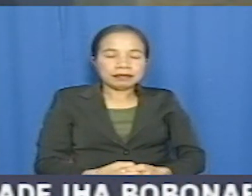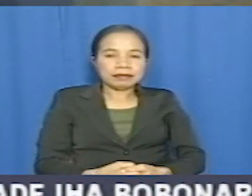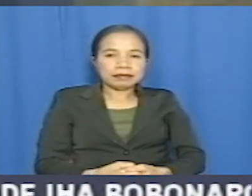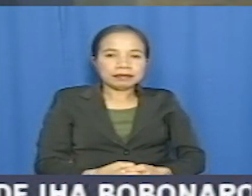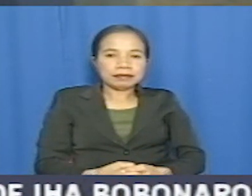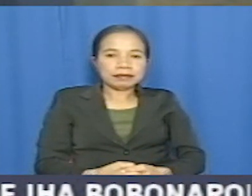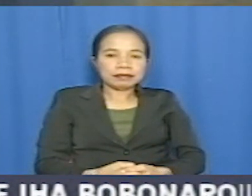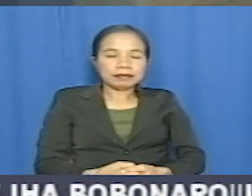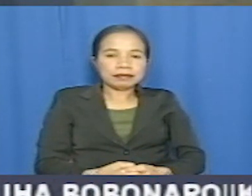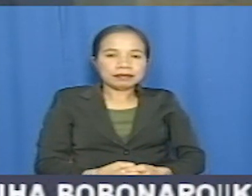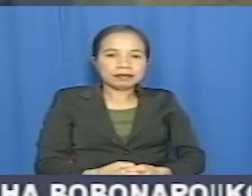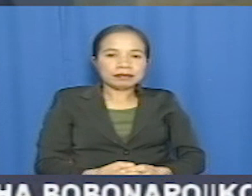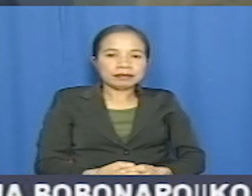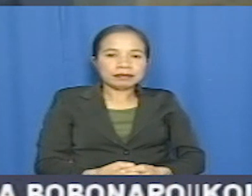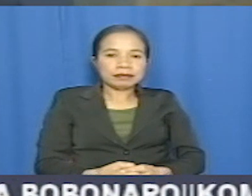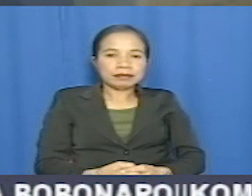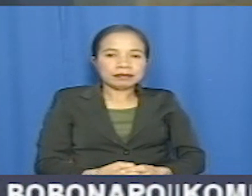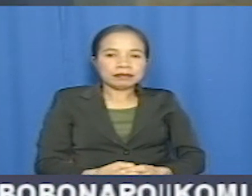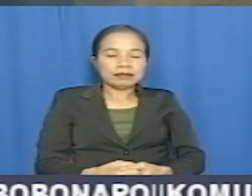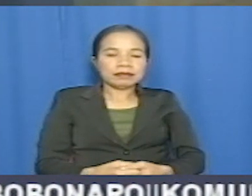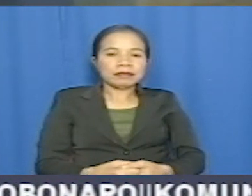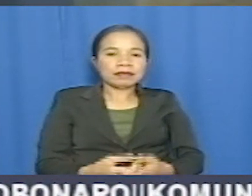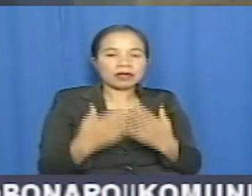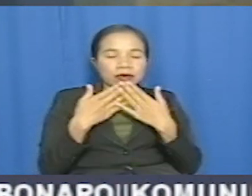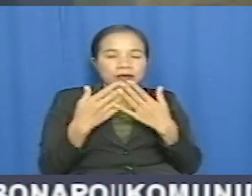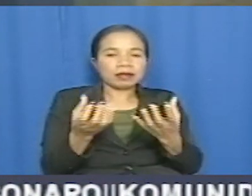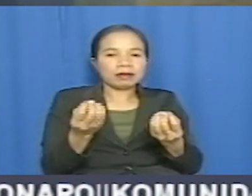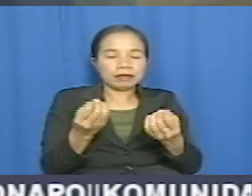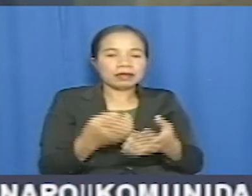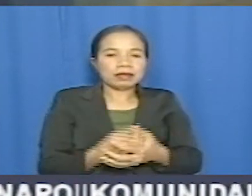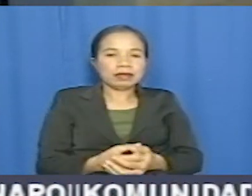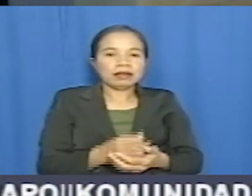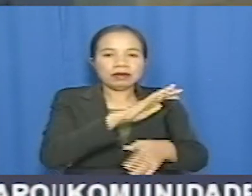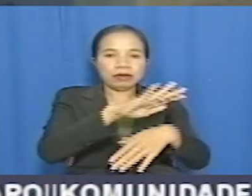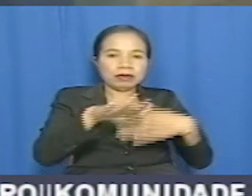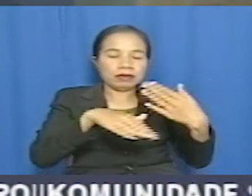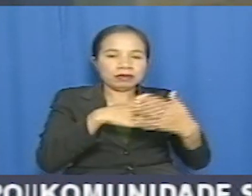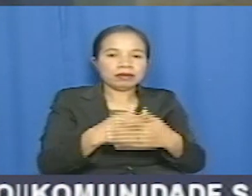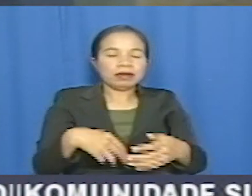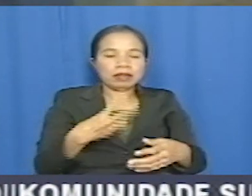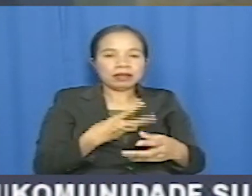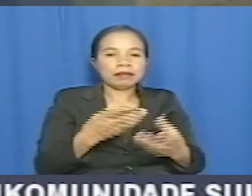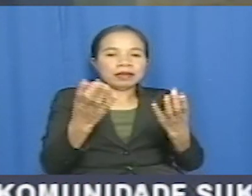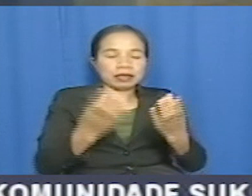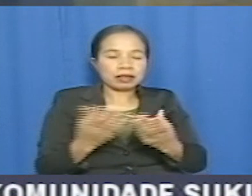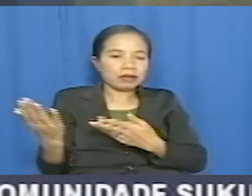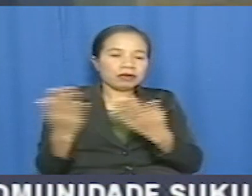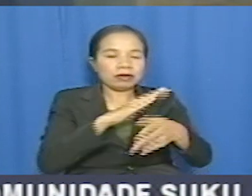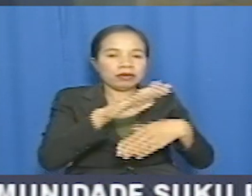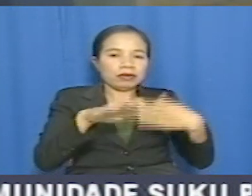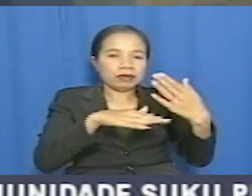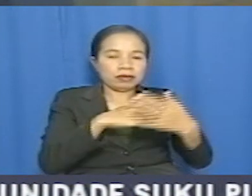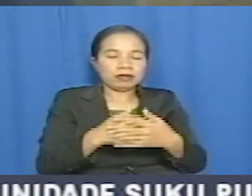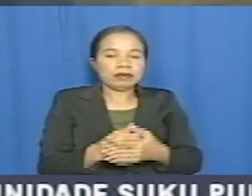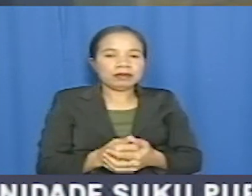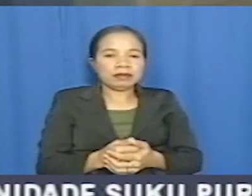Nuno, caricrona amigos estúdio. Dia, obrigado, Barak. Felizar Alves. E telespectadores, calenda ohi ngamia karak lori telespectadores sirhotu